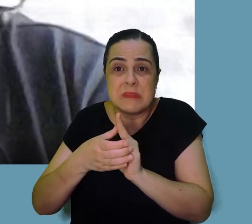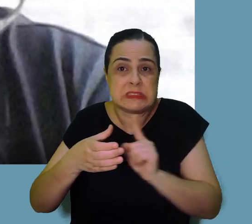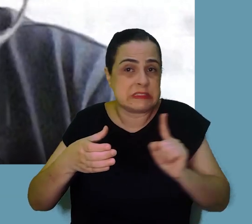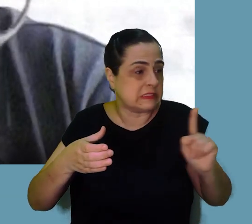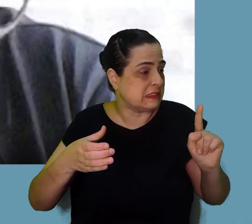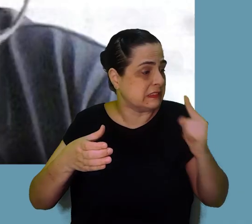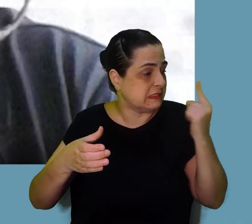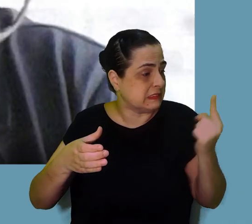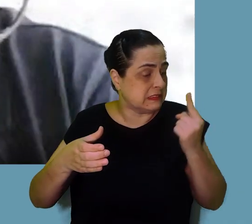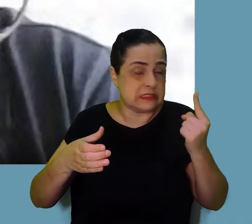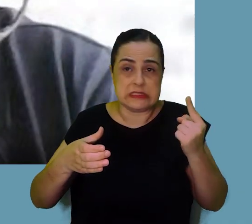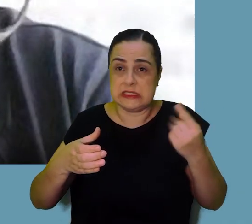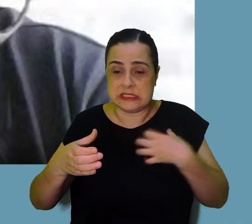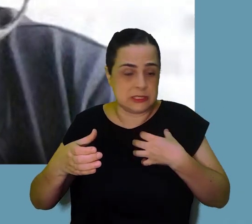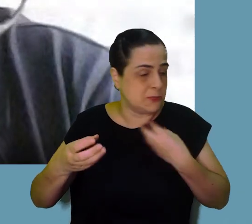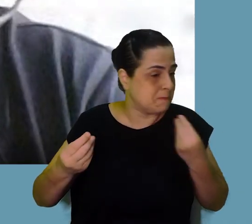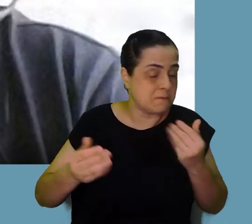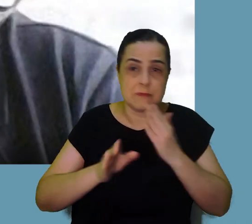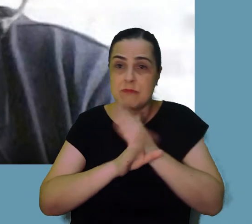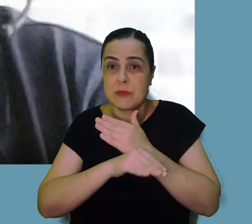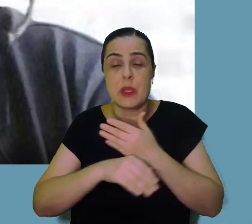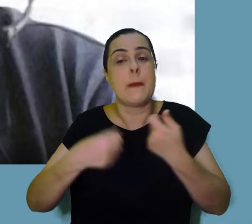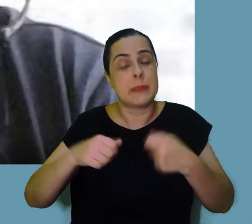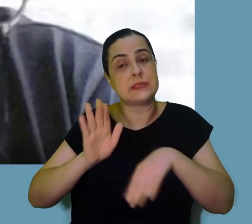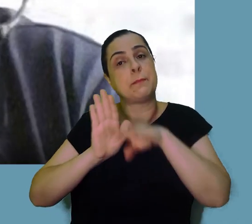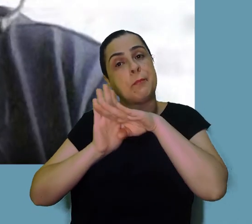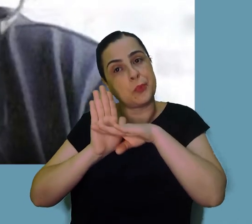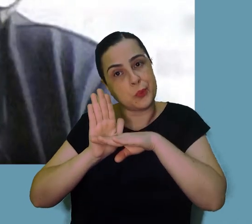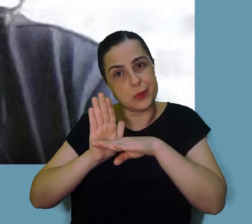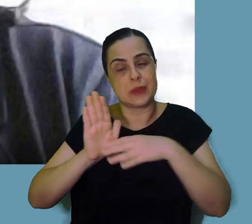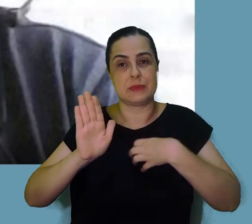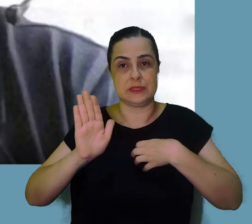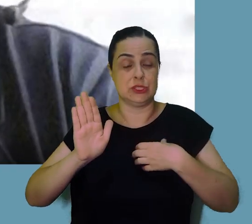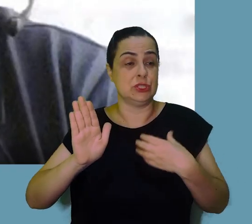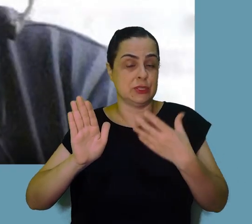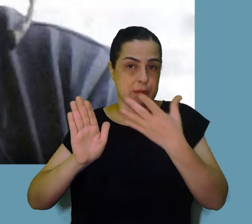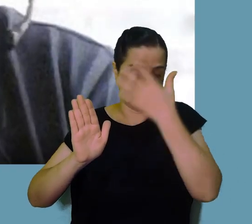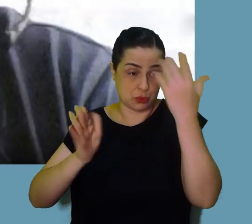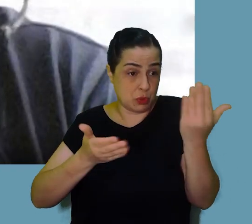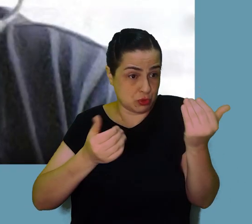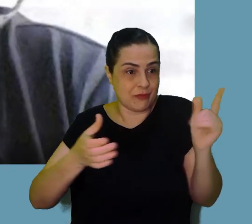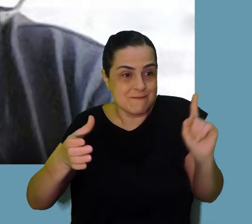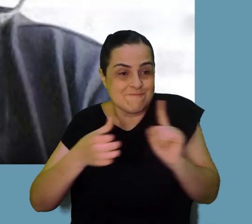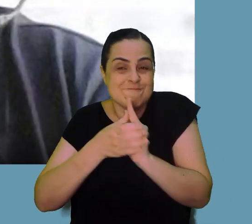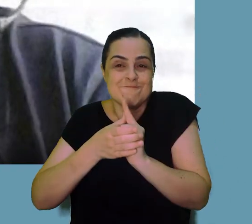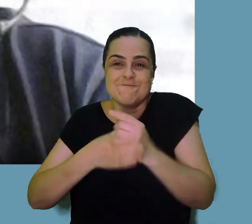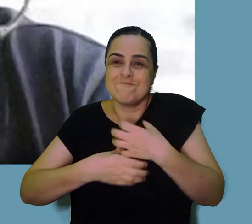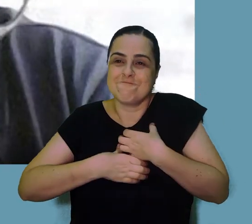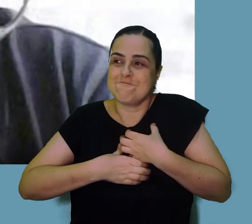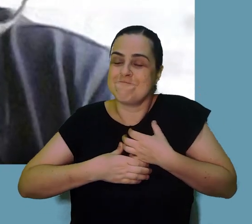na estratégia de montagem desses programas para que o jovem se faça parte e se veja representado, né? Então,